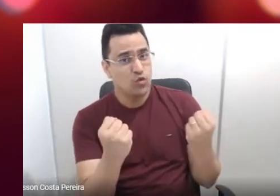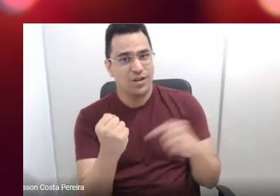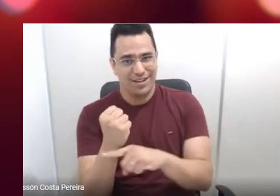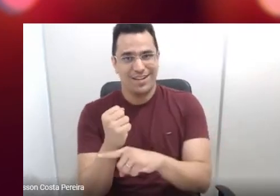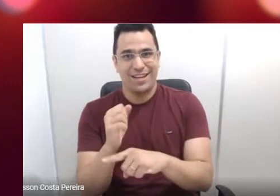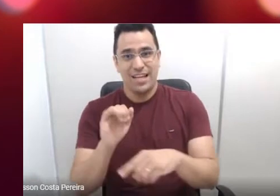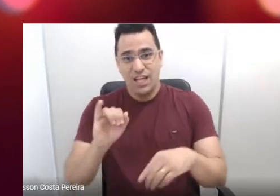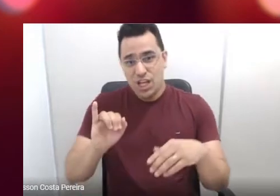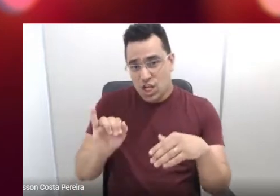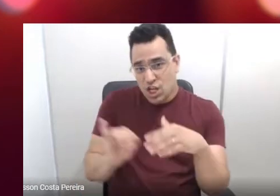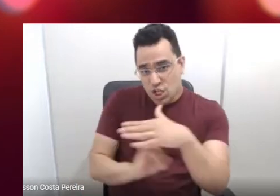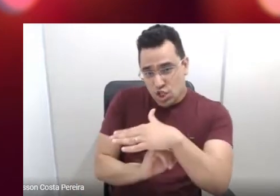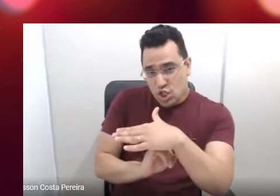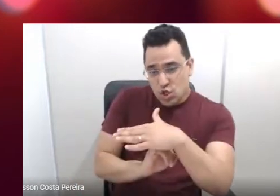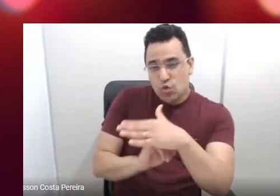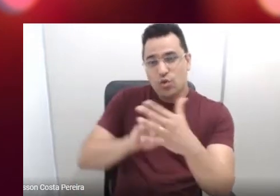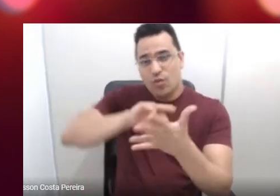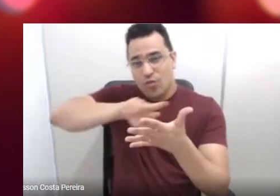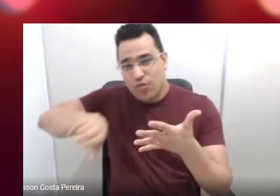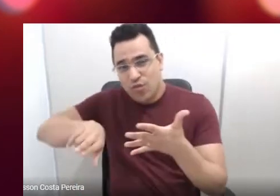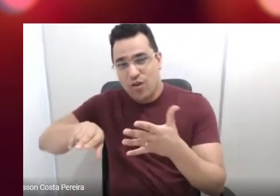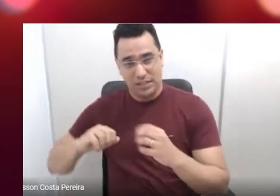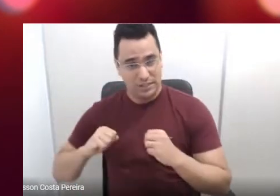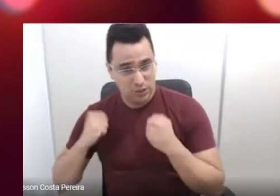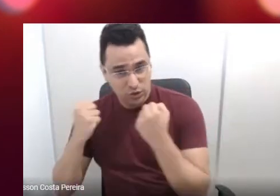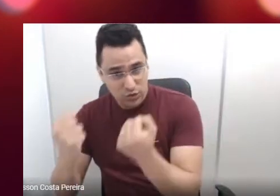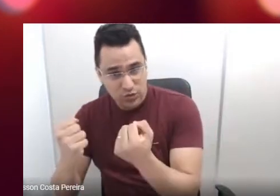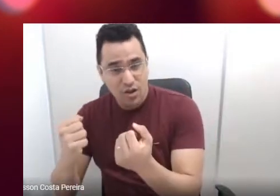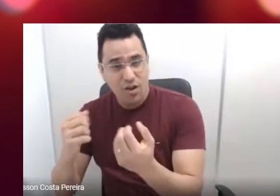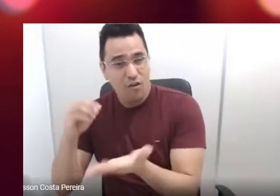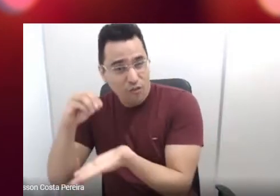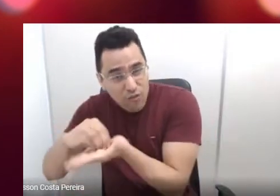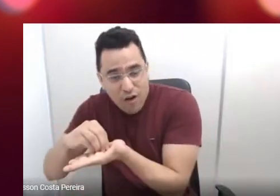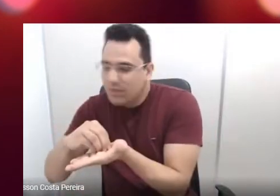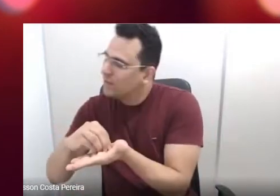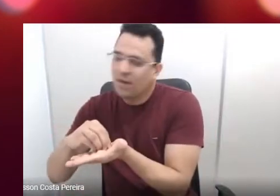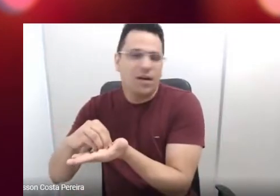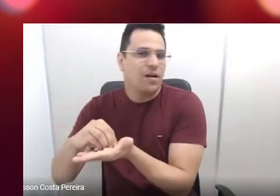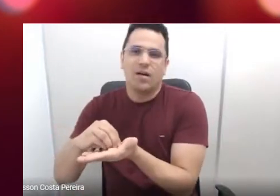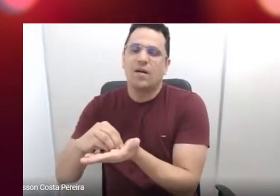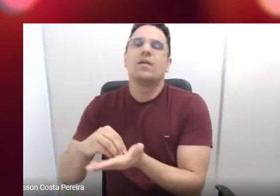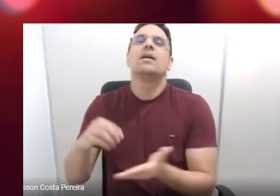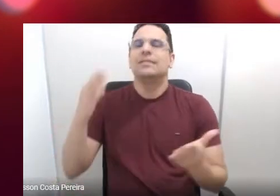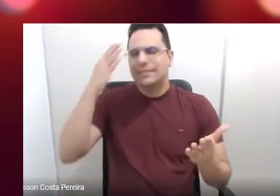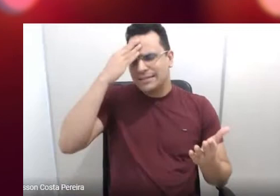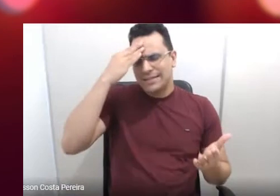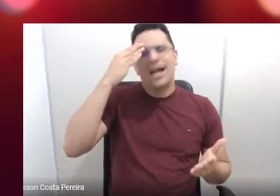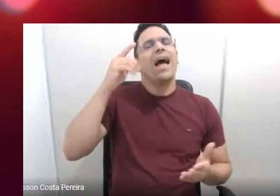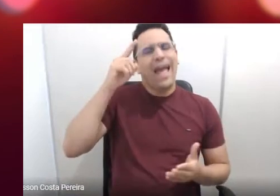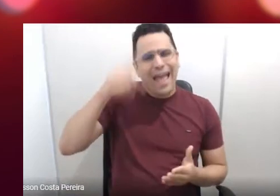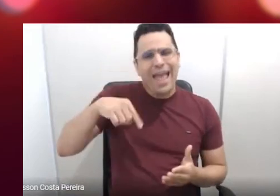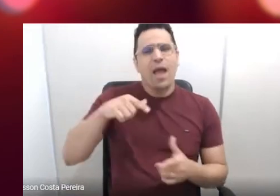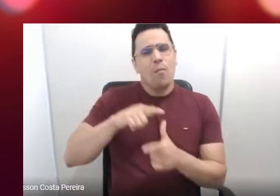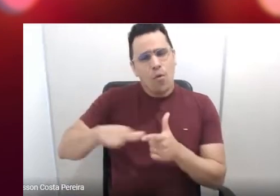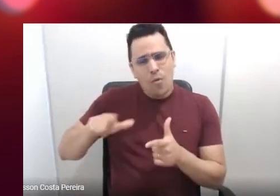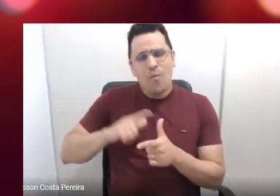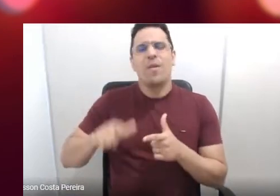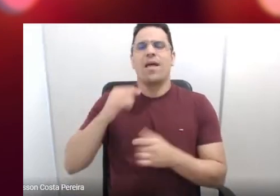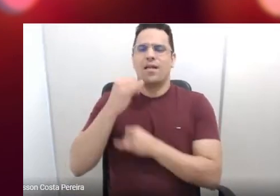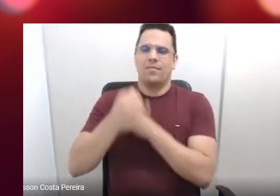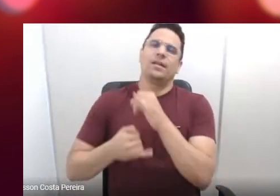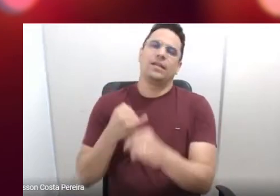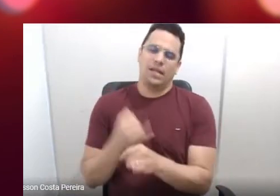empenho dos institutos e nem dos alunos, mas é por conta da condição realmente de internet,